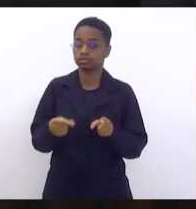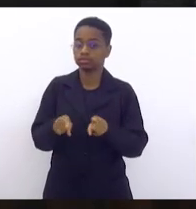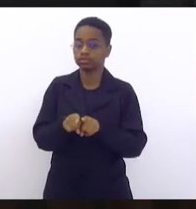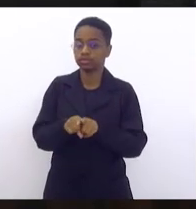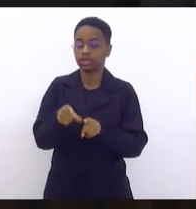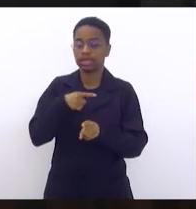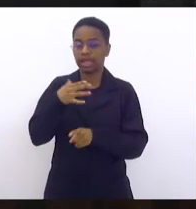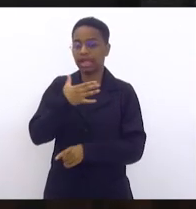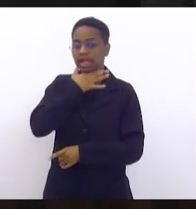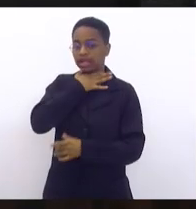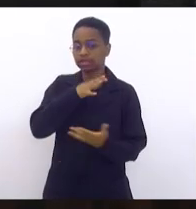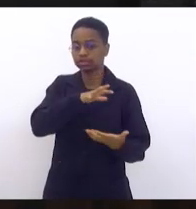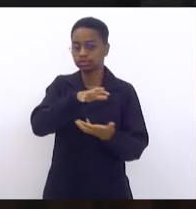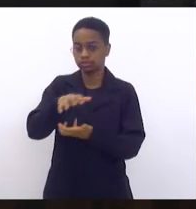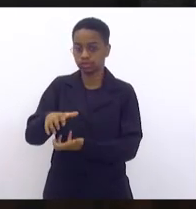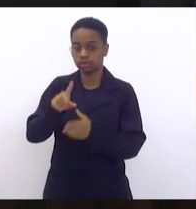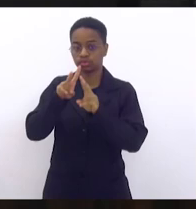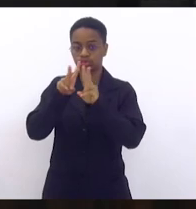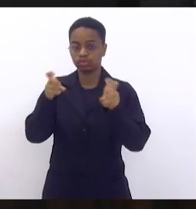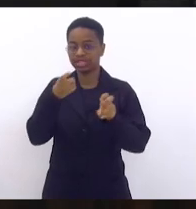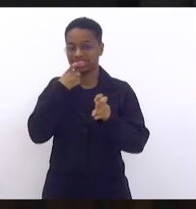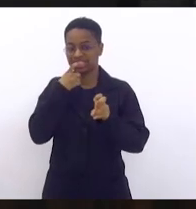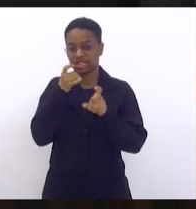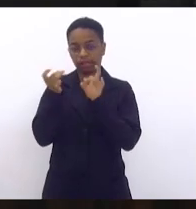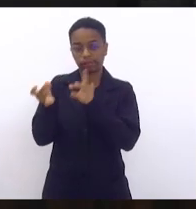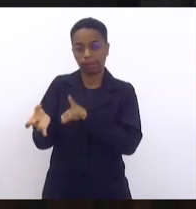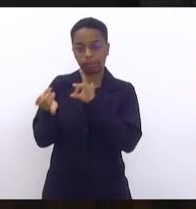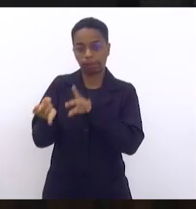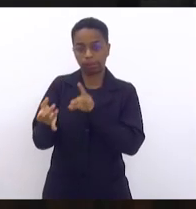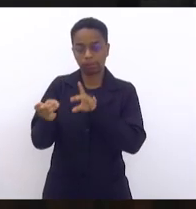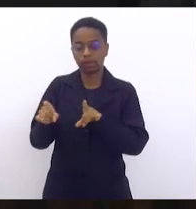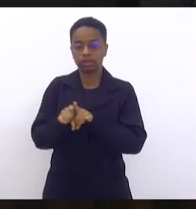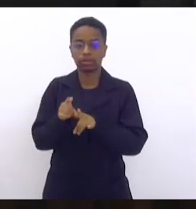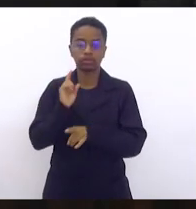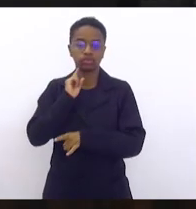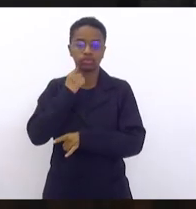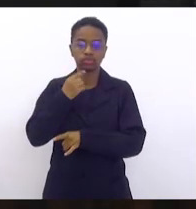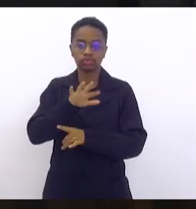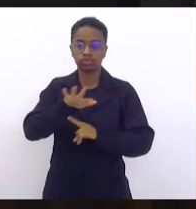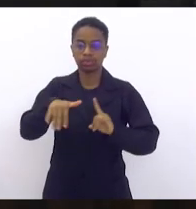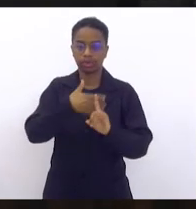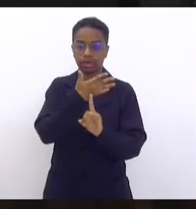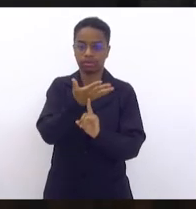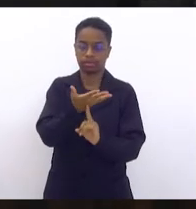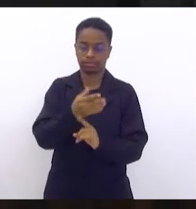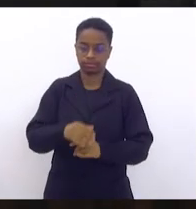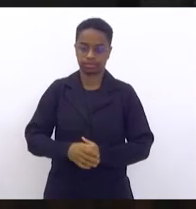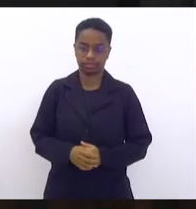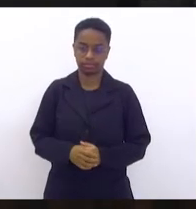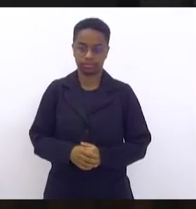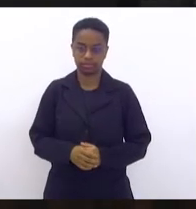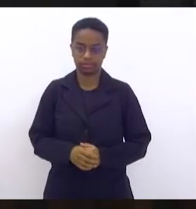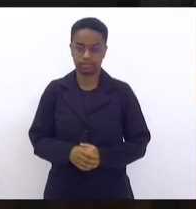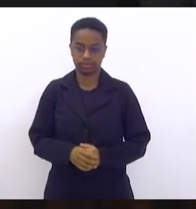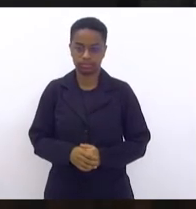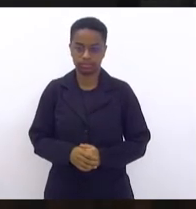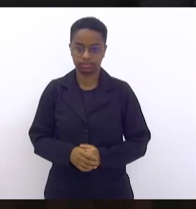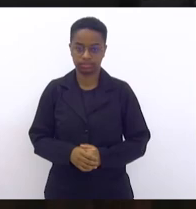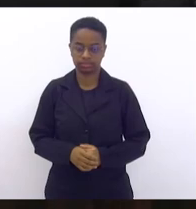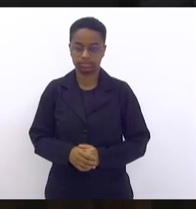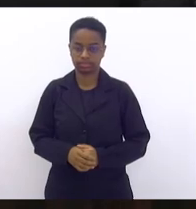uma crise Global relacionada ao excesso de plástico e a poluição ambiental que ele geram é